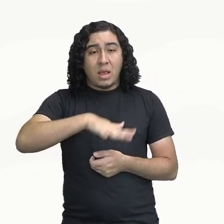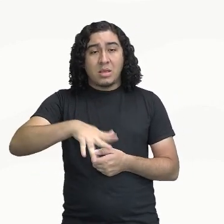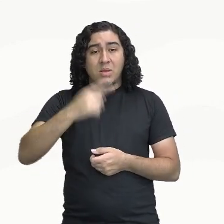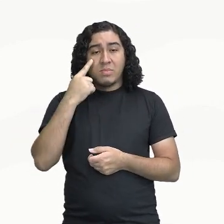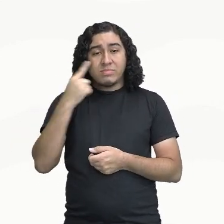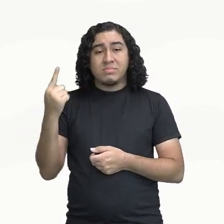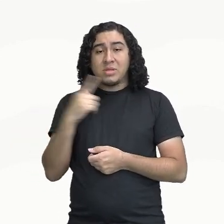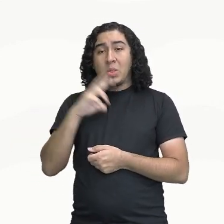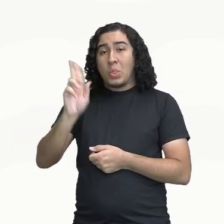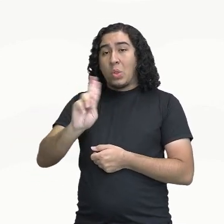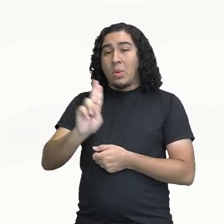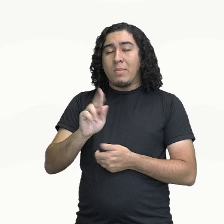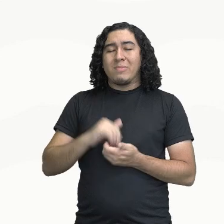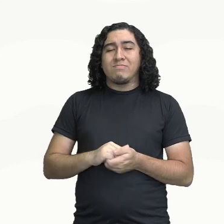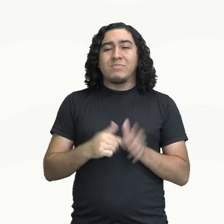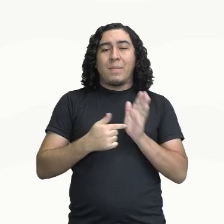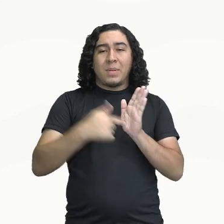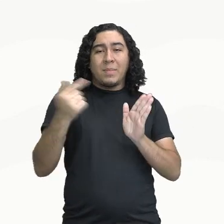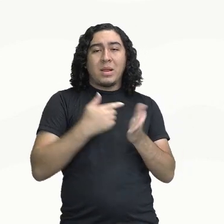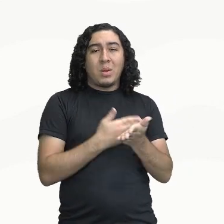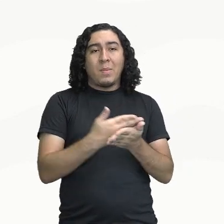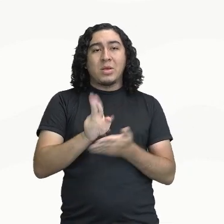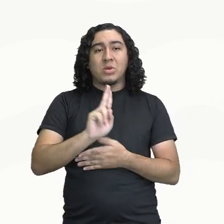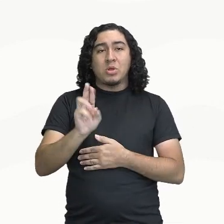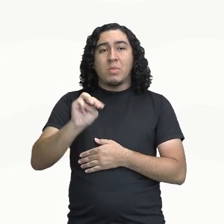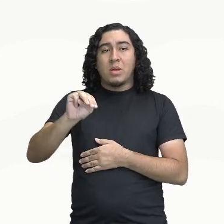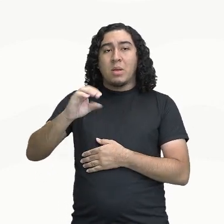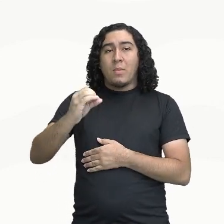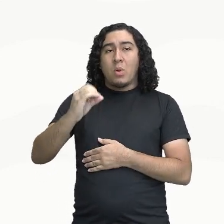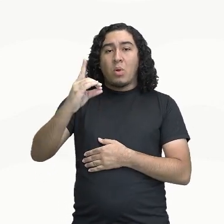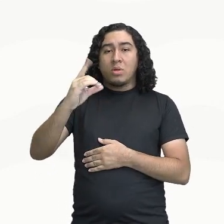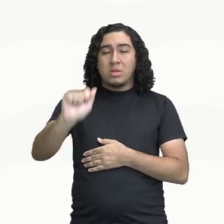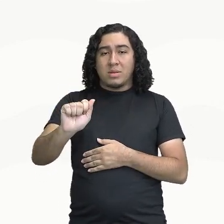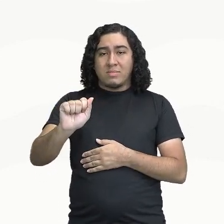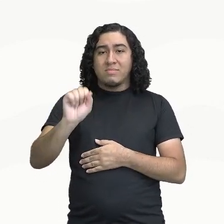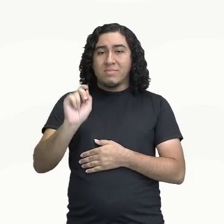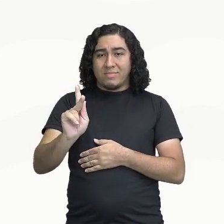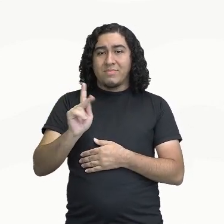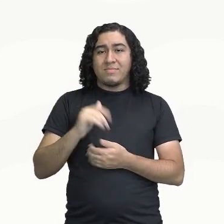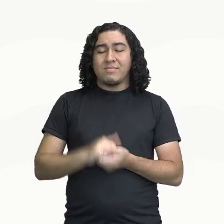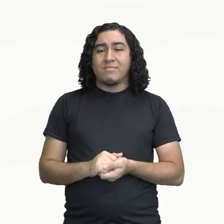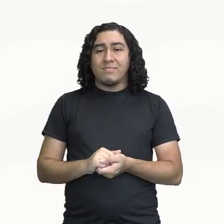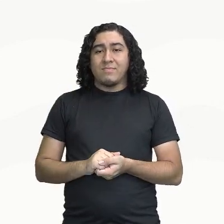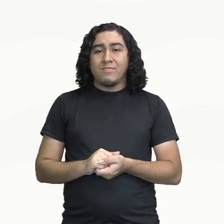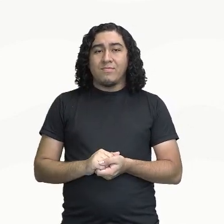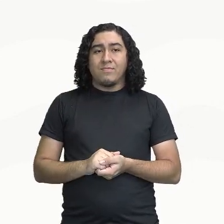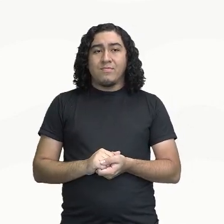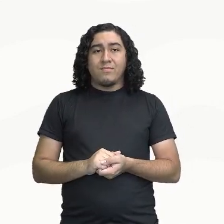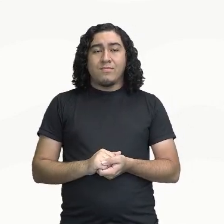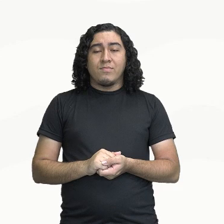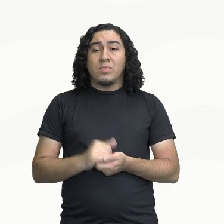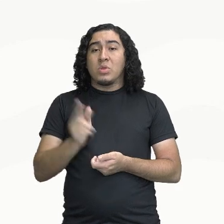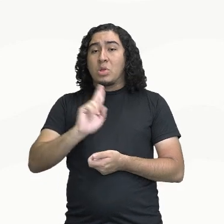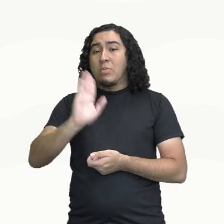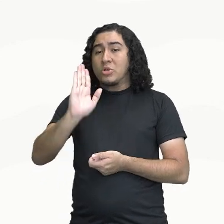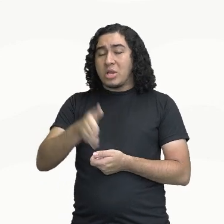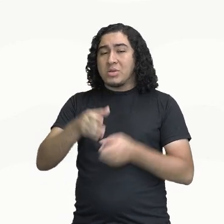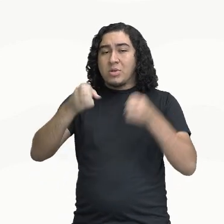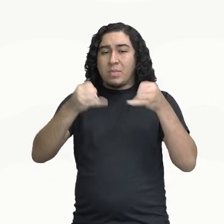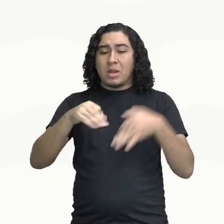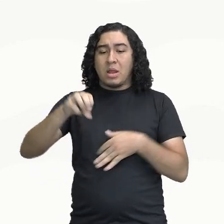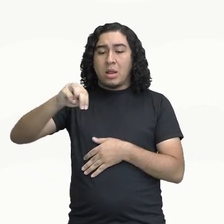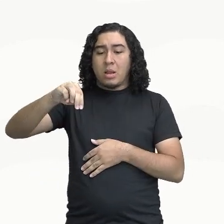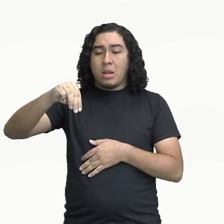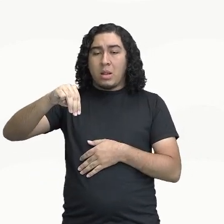vamos iniciar com a primeira, que é a chamada moda, tá? Como o nome já diz, moda. Quando se fala